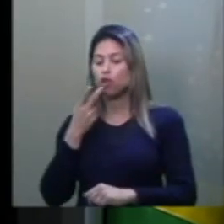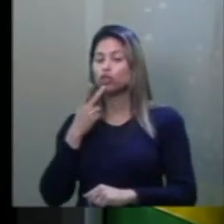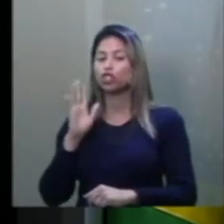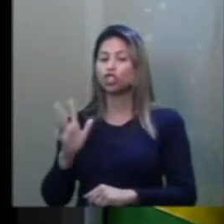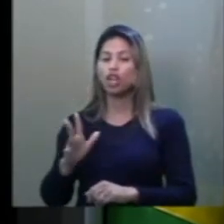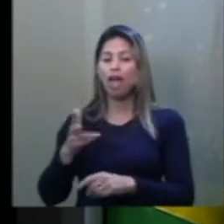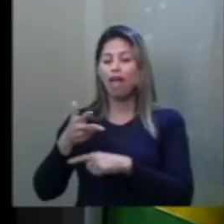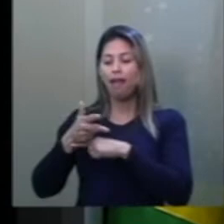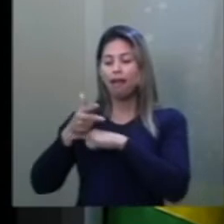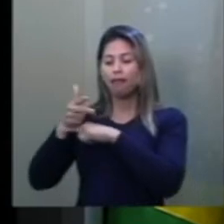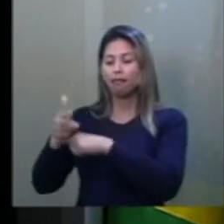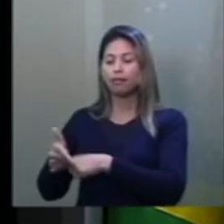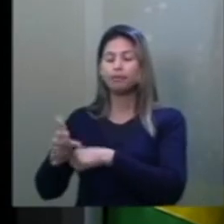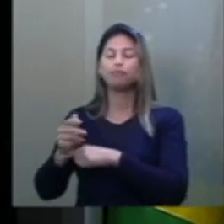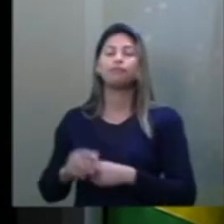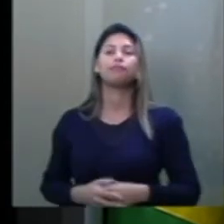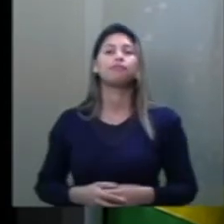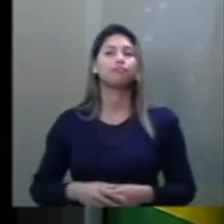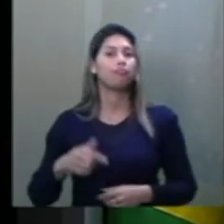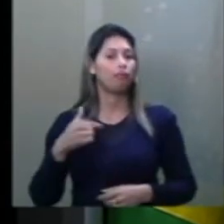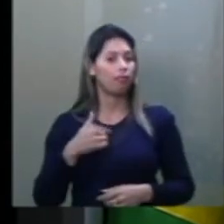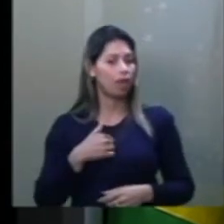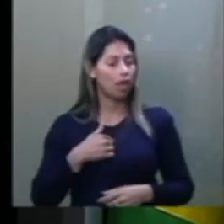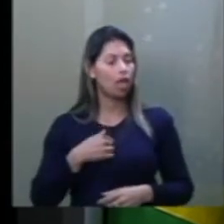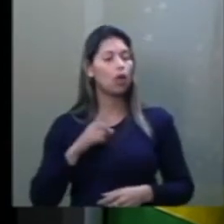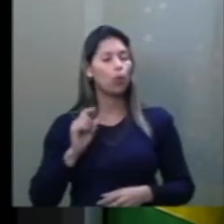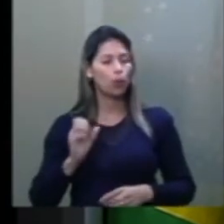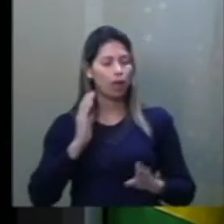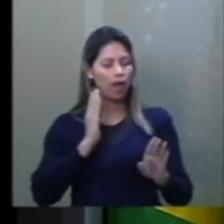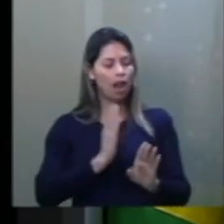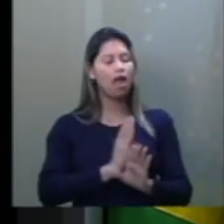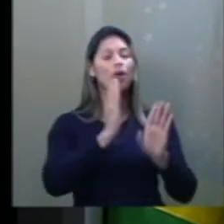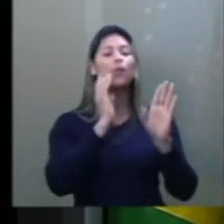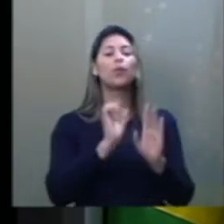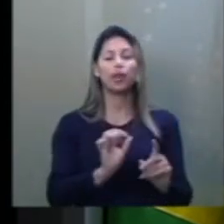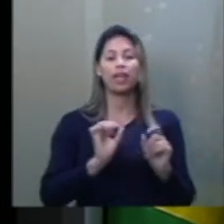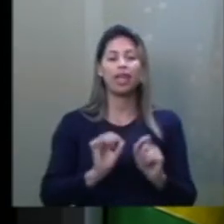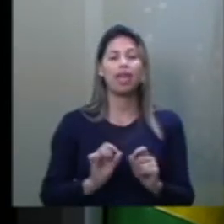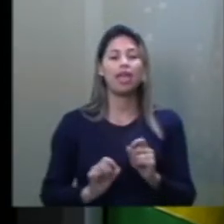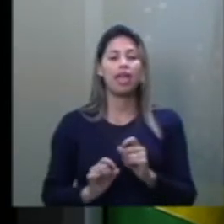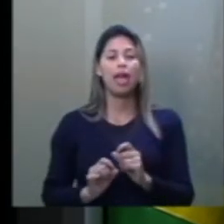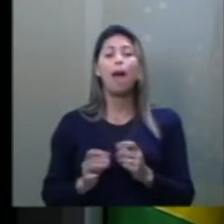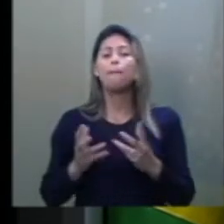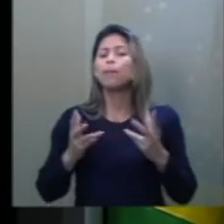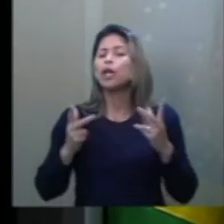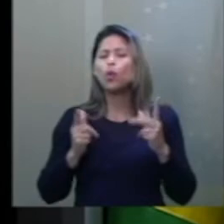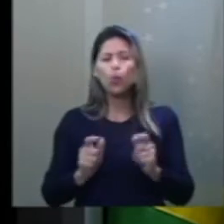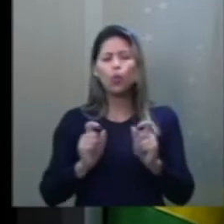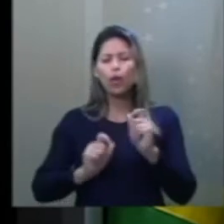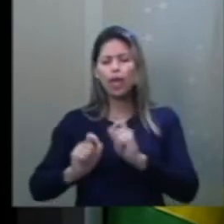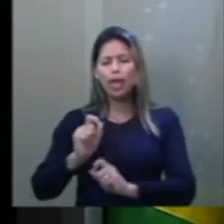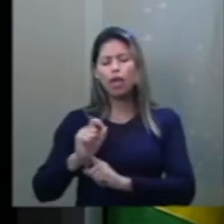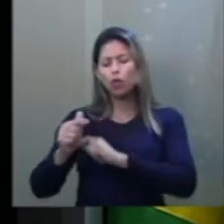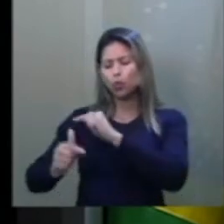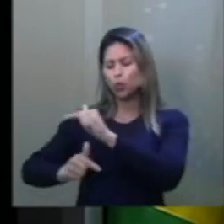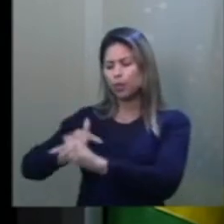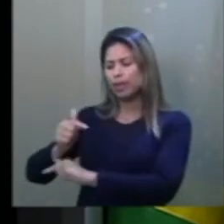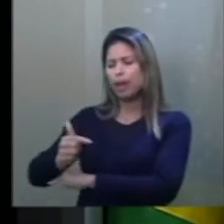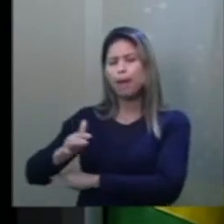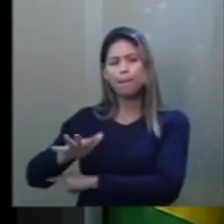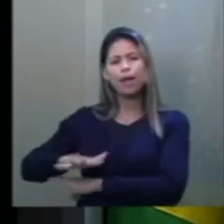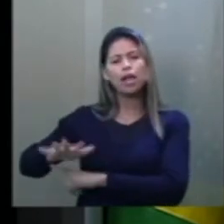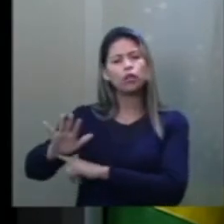Pude constatar, senhor presidente, pessoalmente, a excelência na prestação desses serviços em